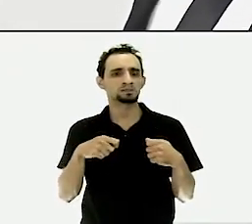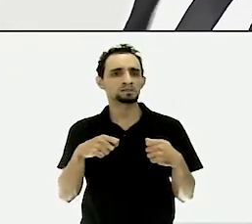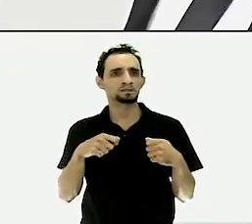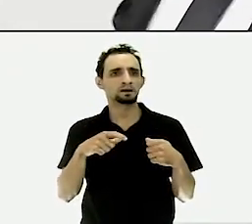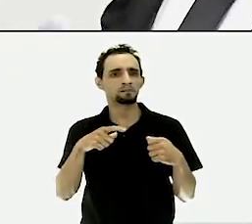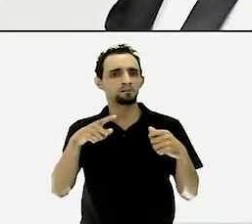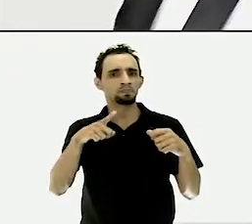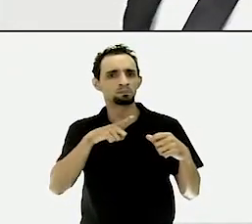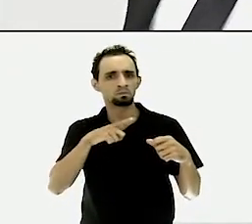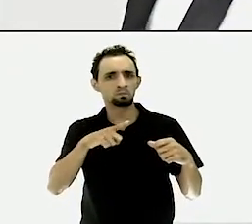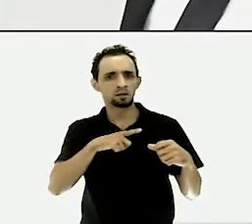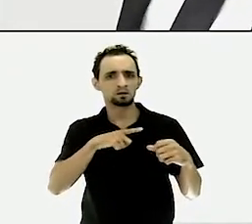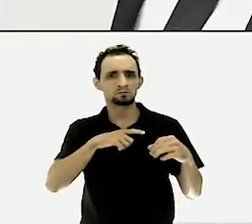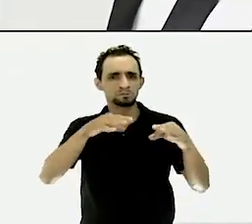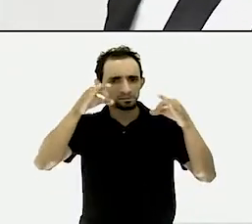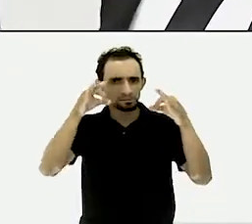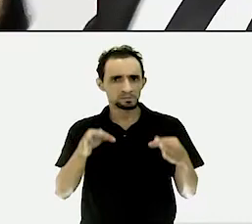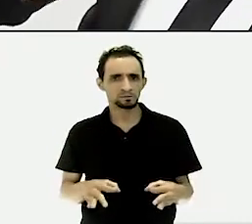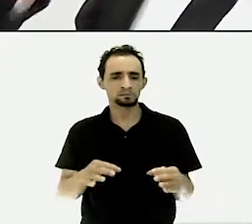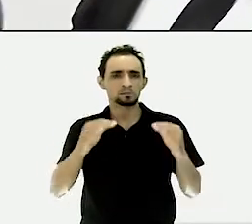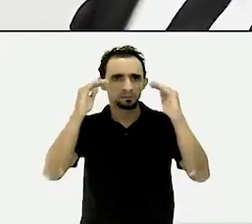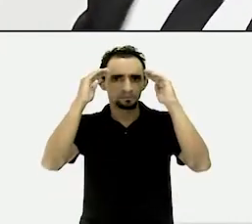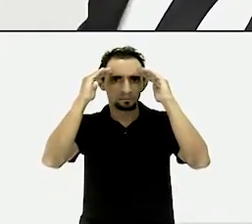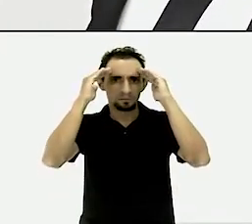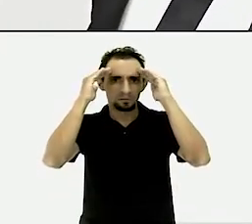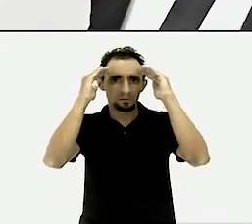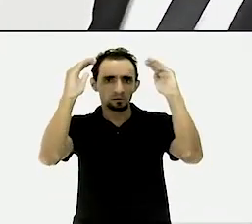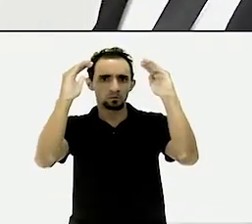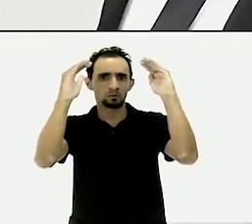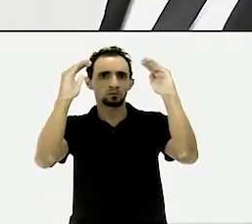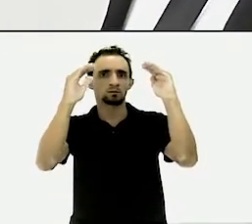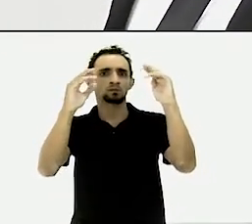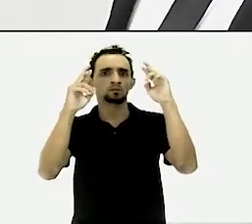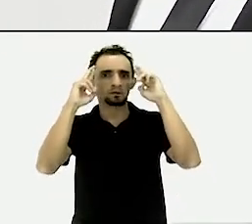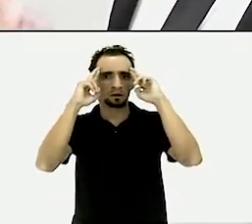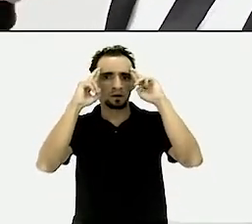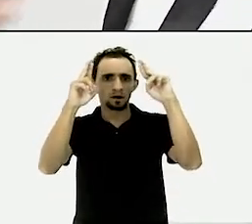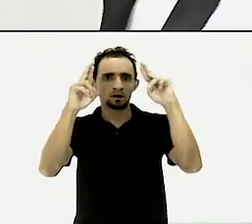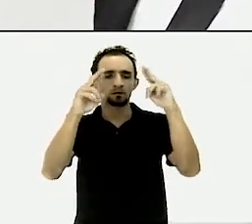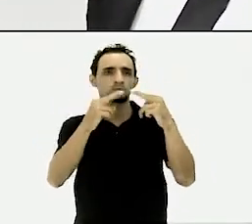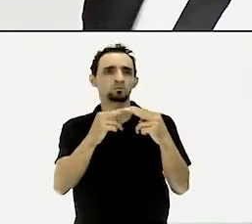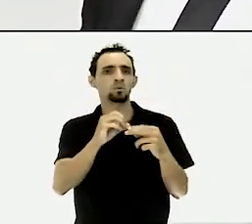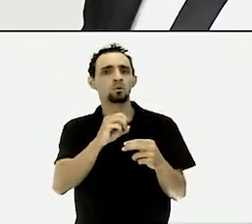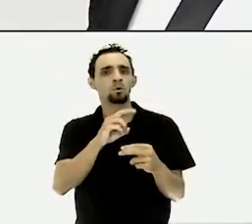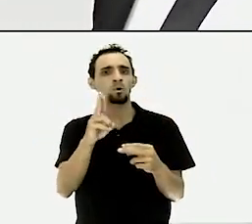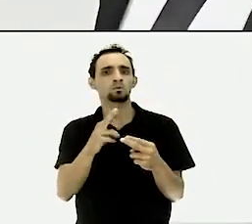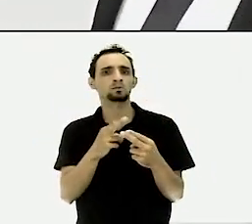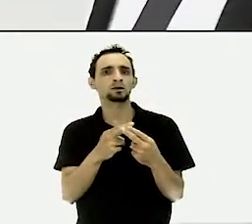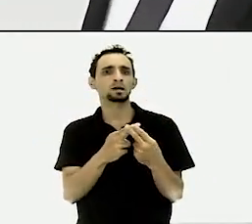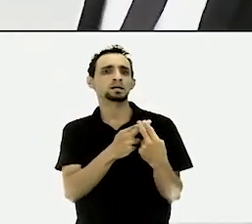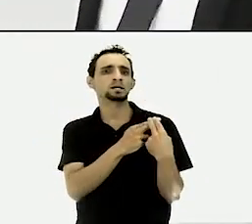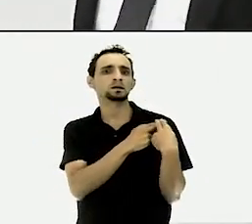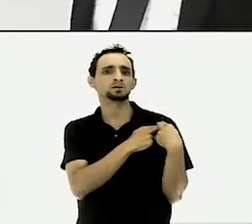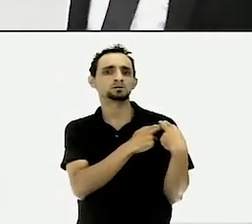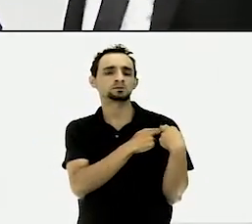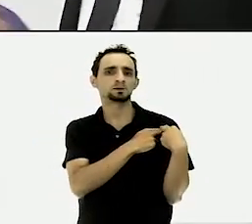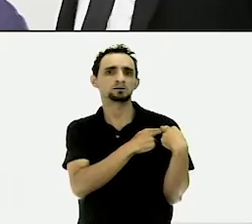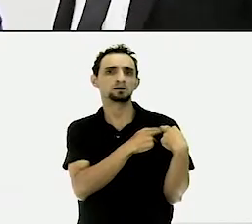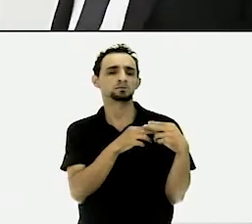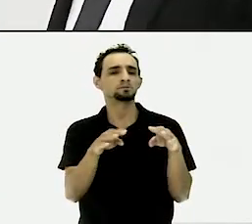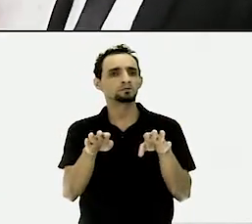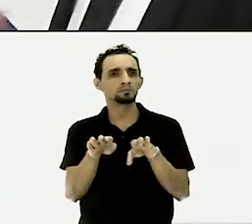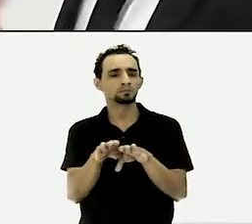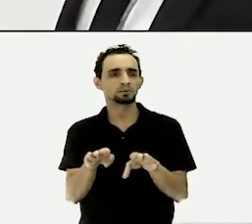ninguém admitir que haja defesa para esses covardes que praticam atos de insanidade contra as esposas, contra as mulheres,